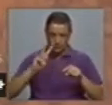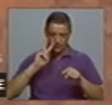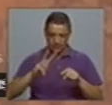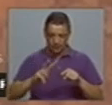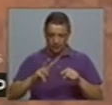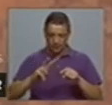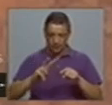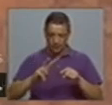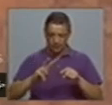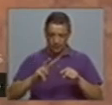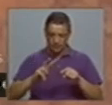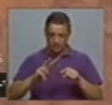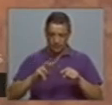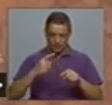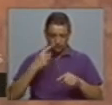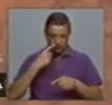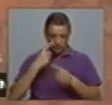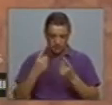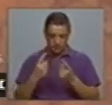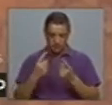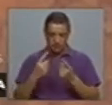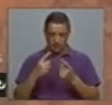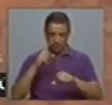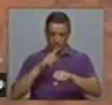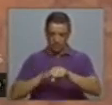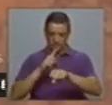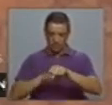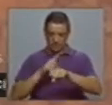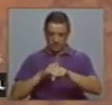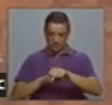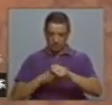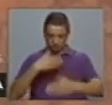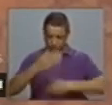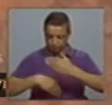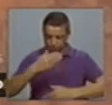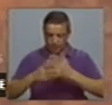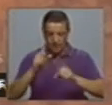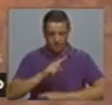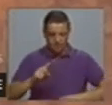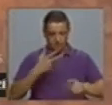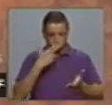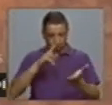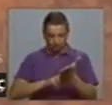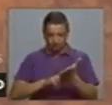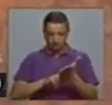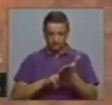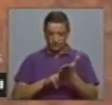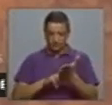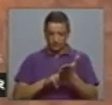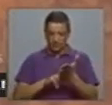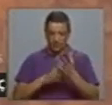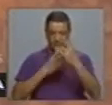ver. Isto não é uma time-lapse. Aqui o tempo não foi acelerado. Isto é mesmo o pôr da